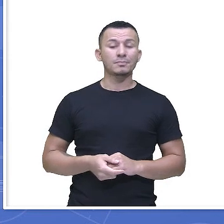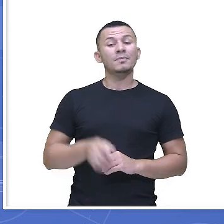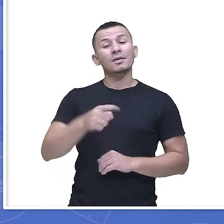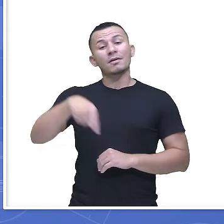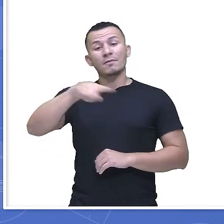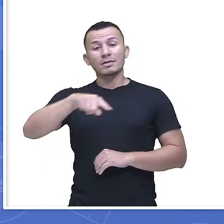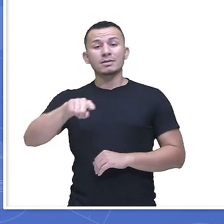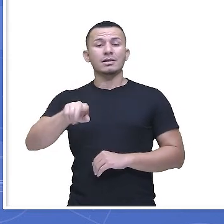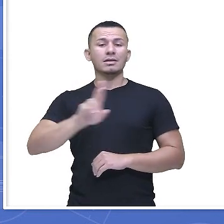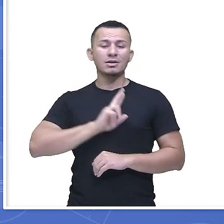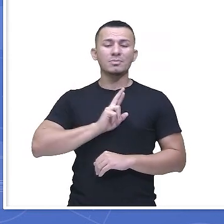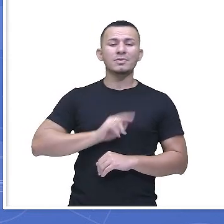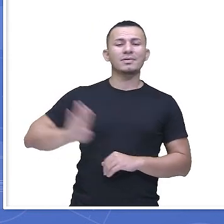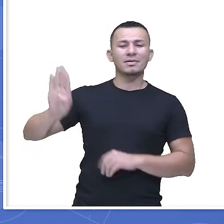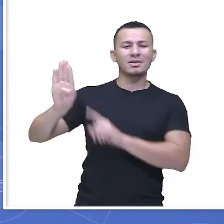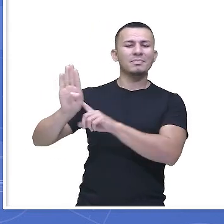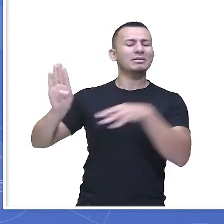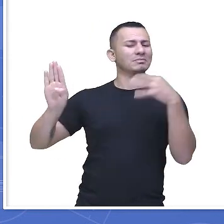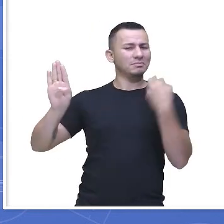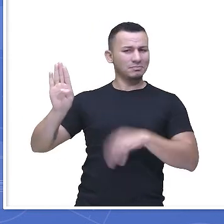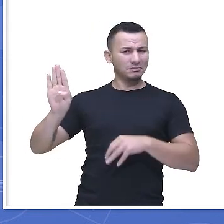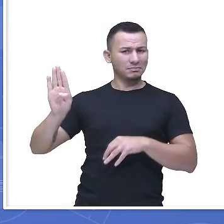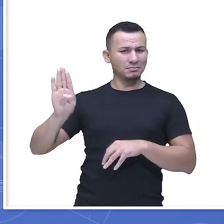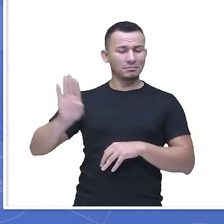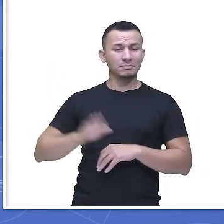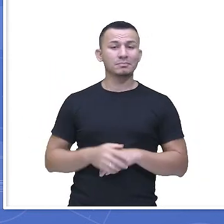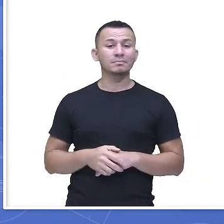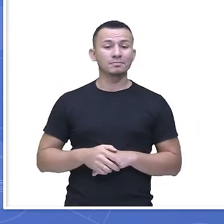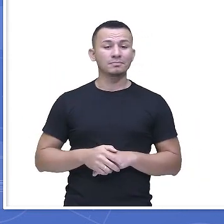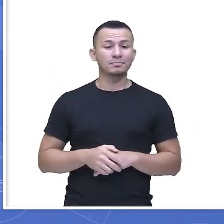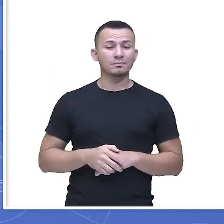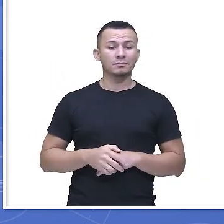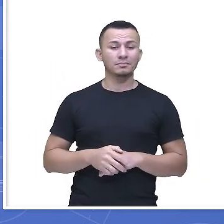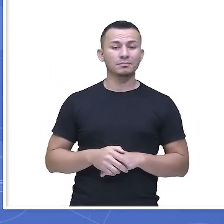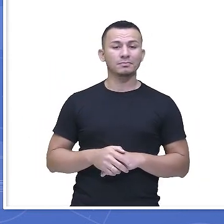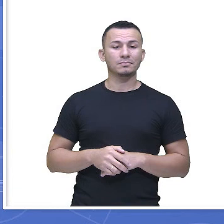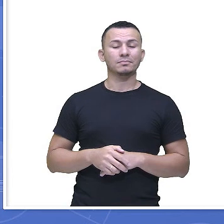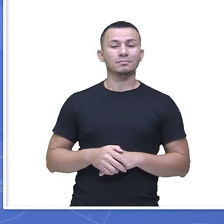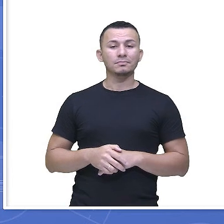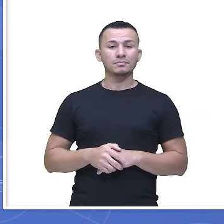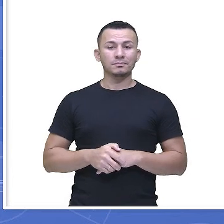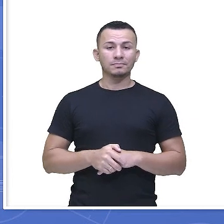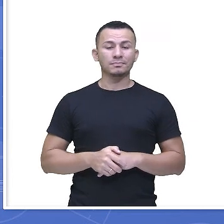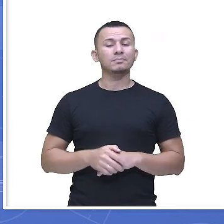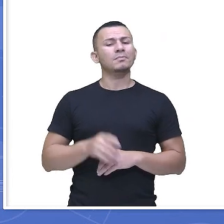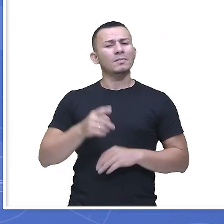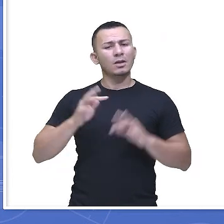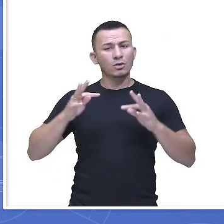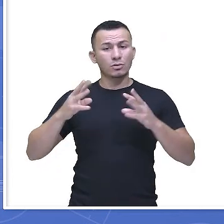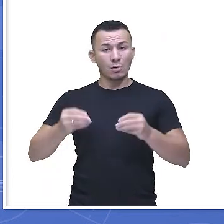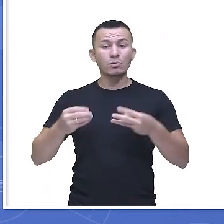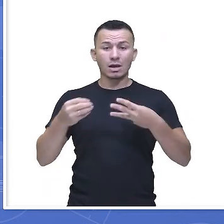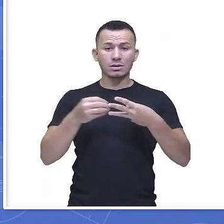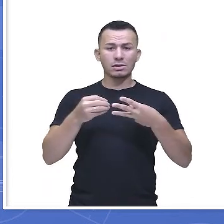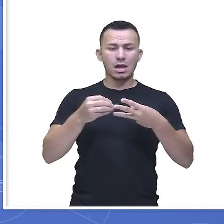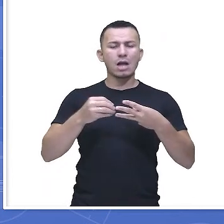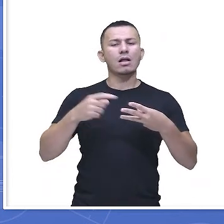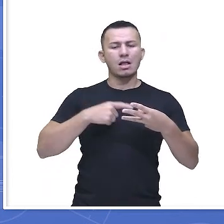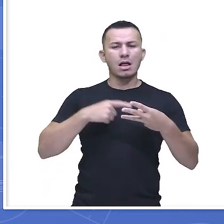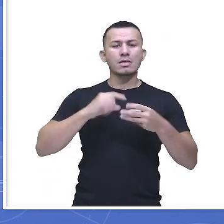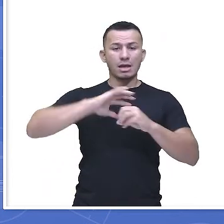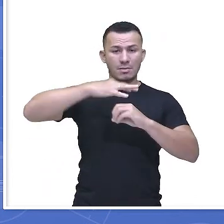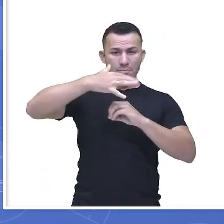respondeu letra B, acertou. Quem respondeu certo 1 e 2, gabaritou. Todas as células são formadas por